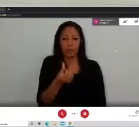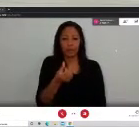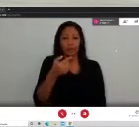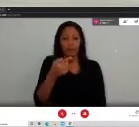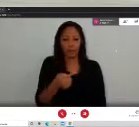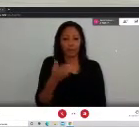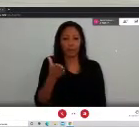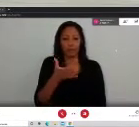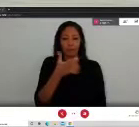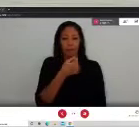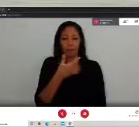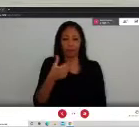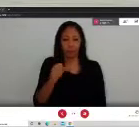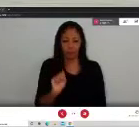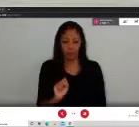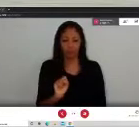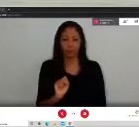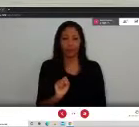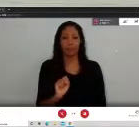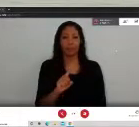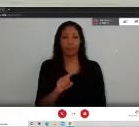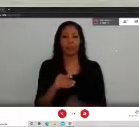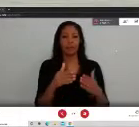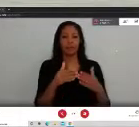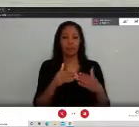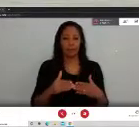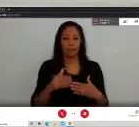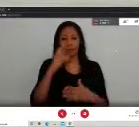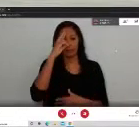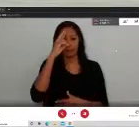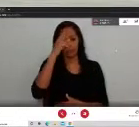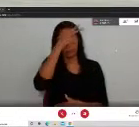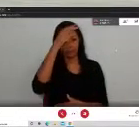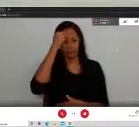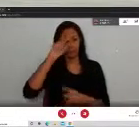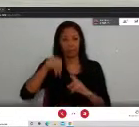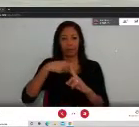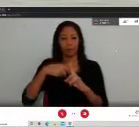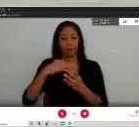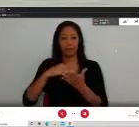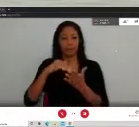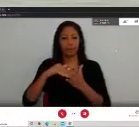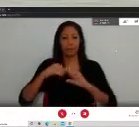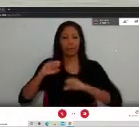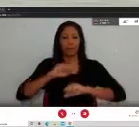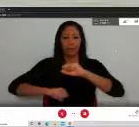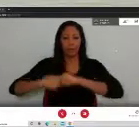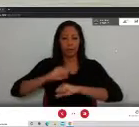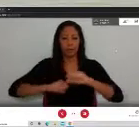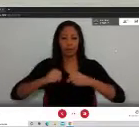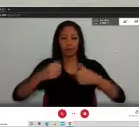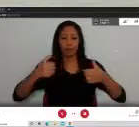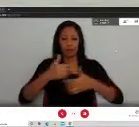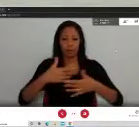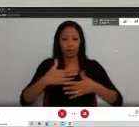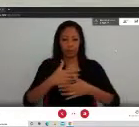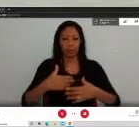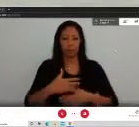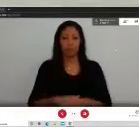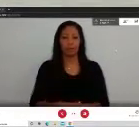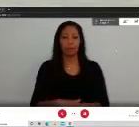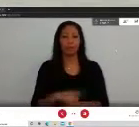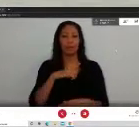267/2018 ao chefe do Executivo Municipal Extensivo, à Secretaria Municipal de Limpeza Urbana, para que seja feito realizado um programa de